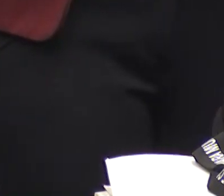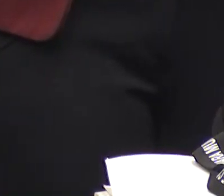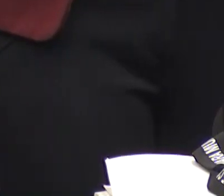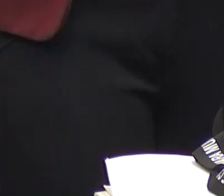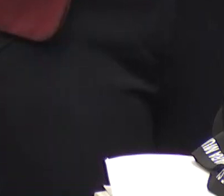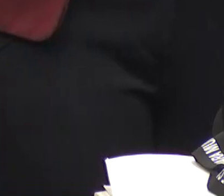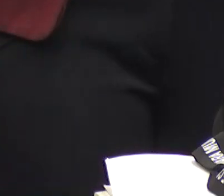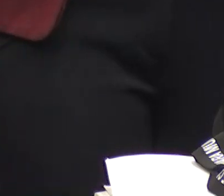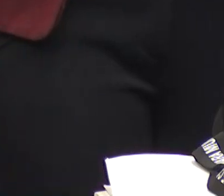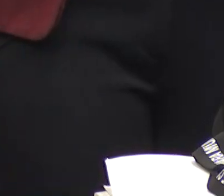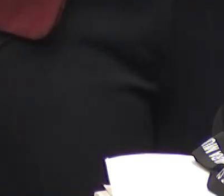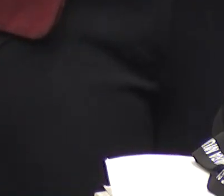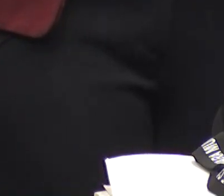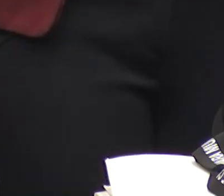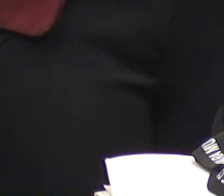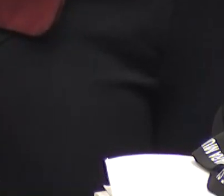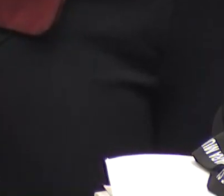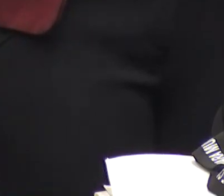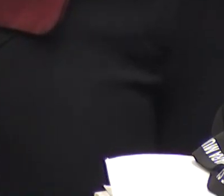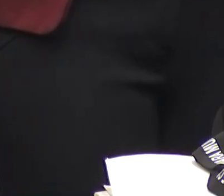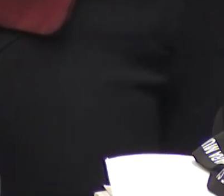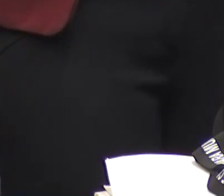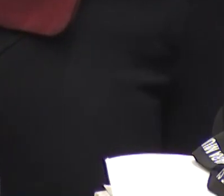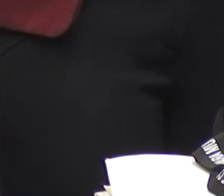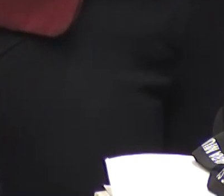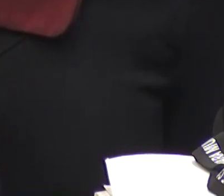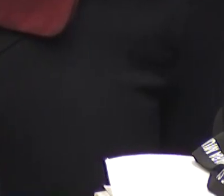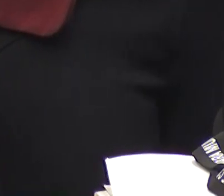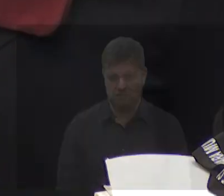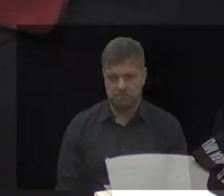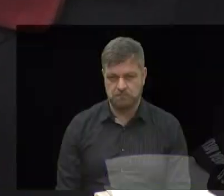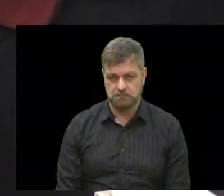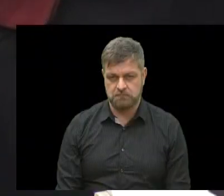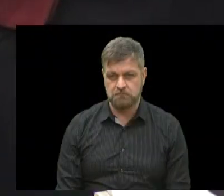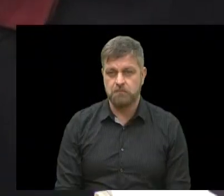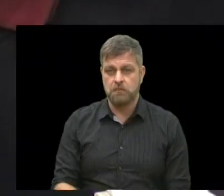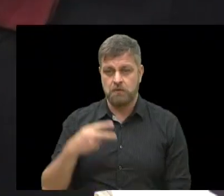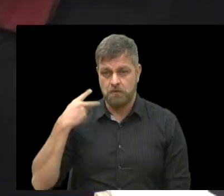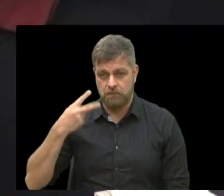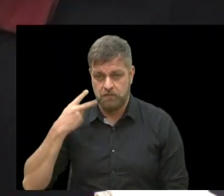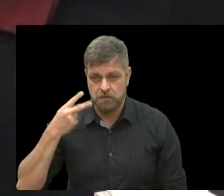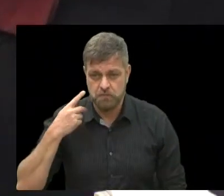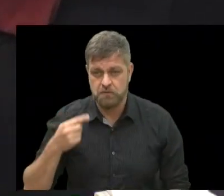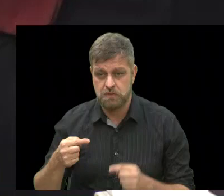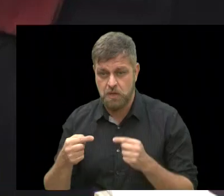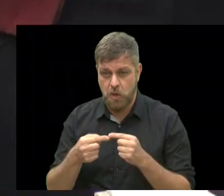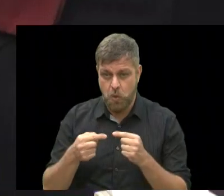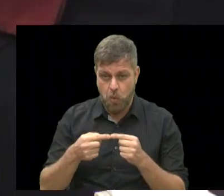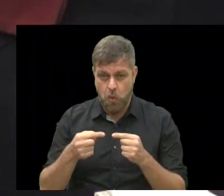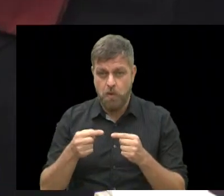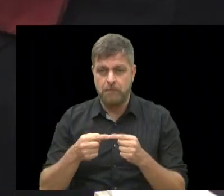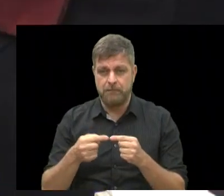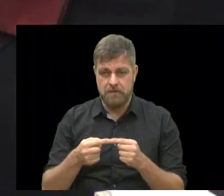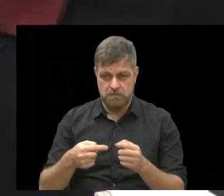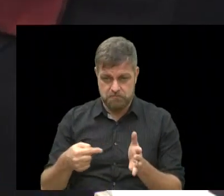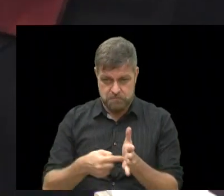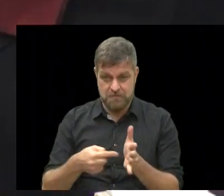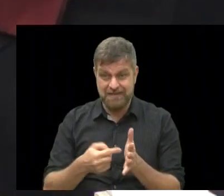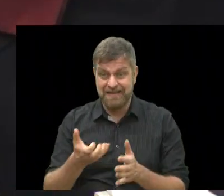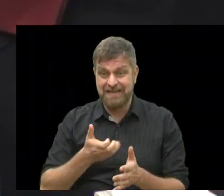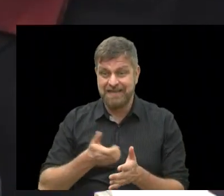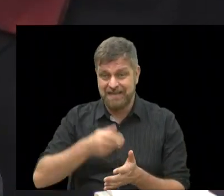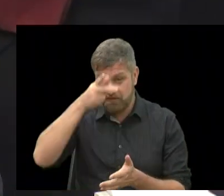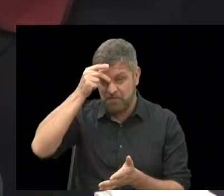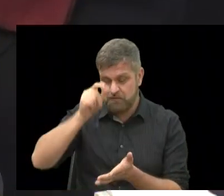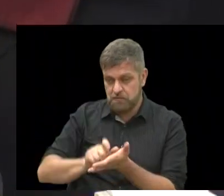Os senhores vereadores favoráveis à denúncia, ou seja, pela cassação do